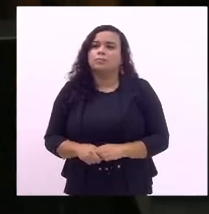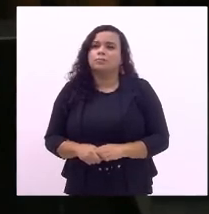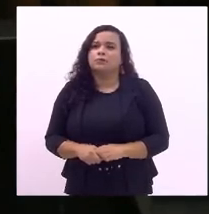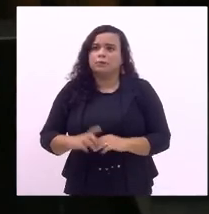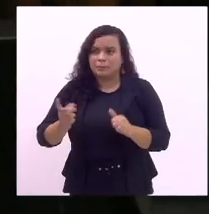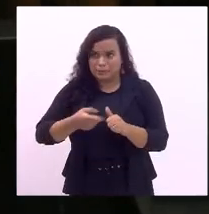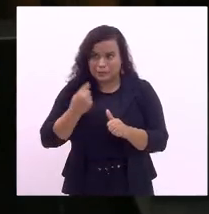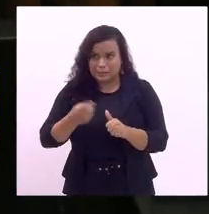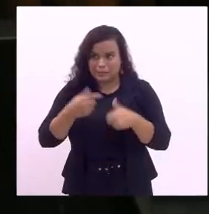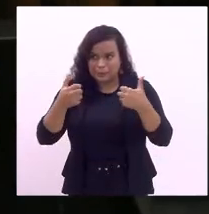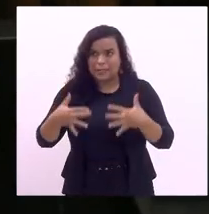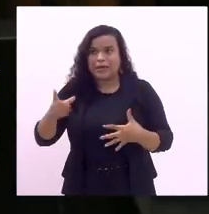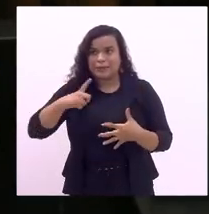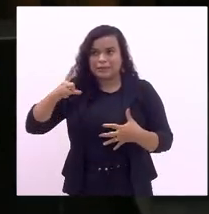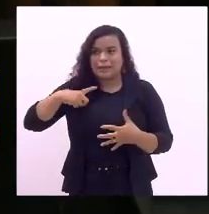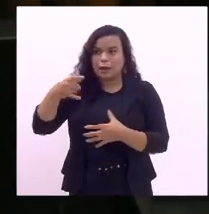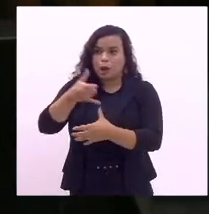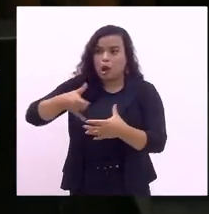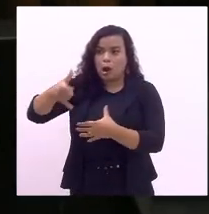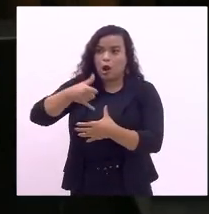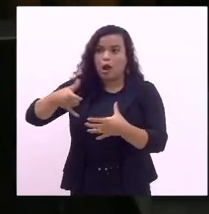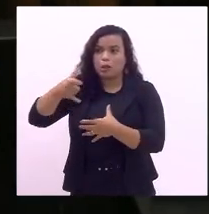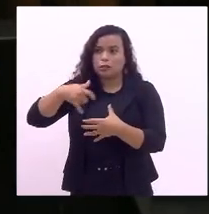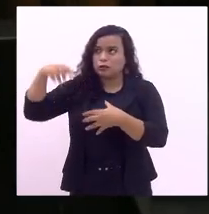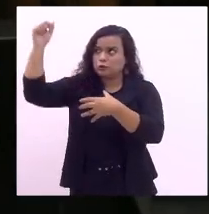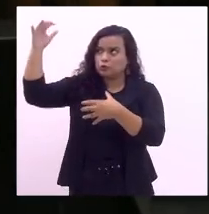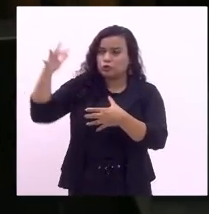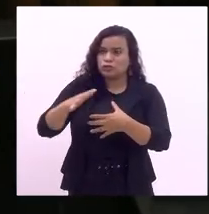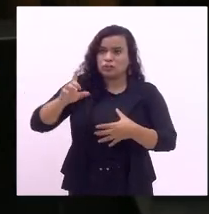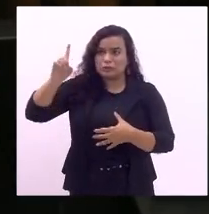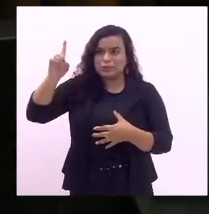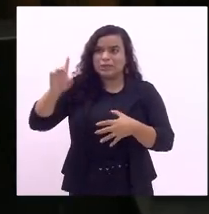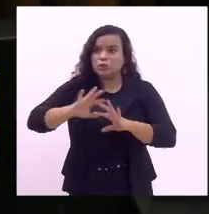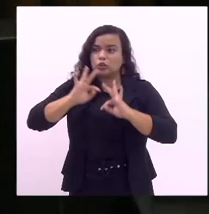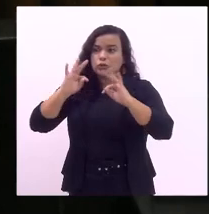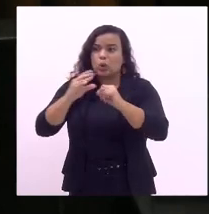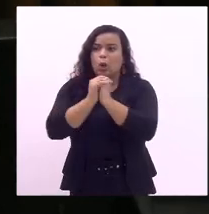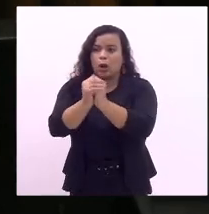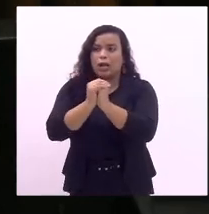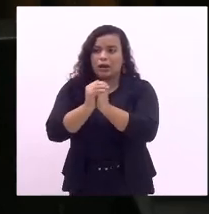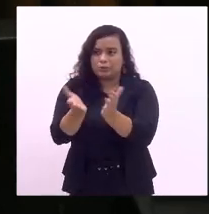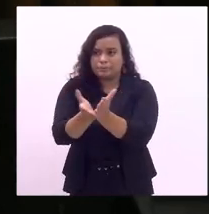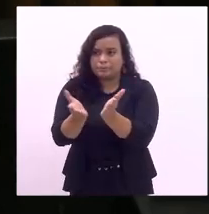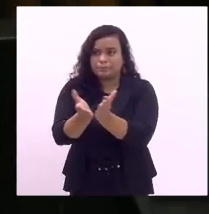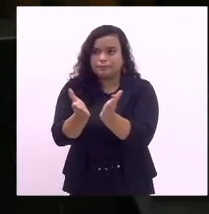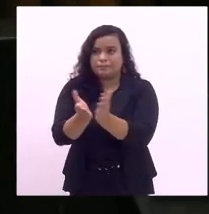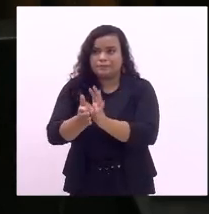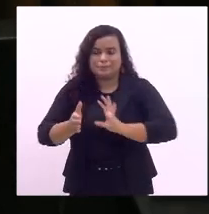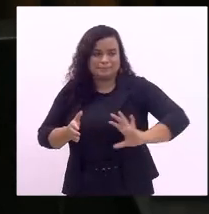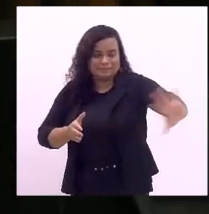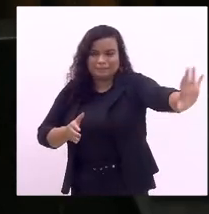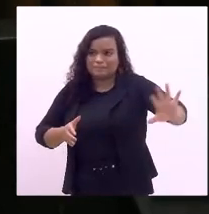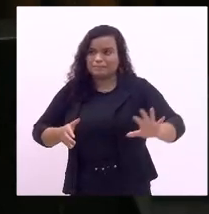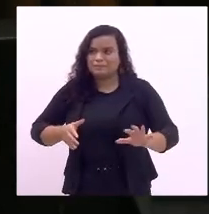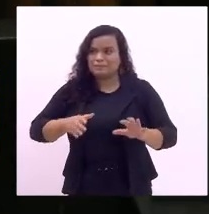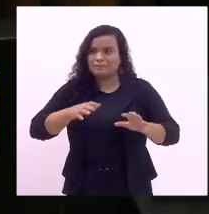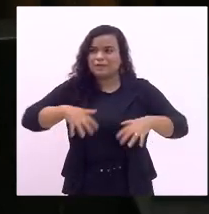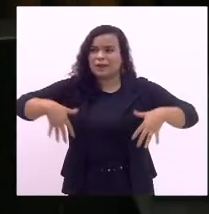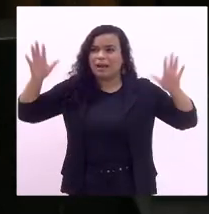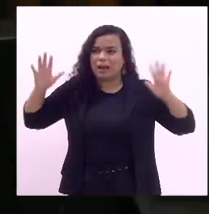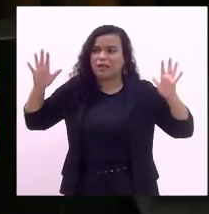óleo ungido da deputada Alana, todo tipo de oração cristã para afastar os demônios que aqui